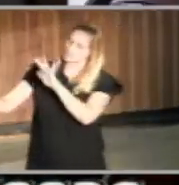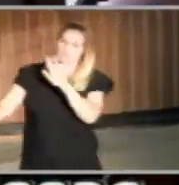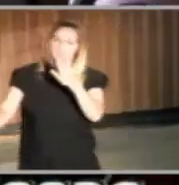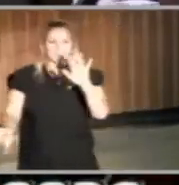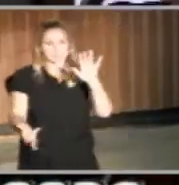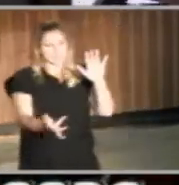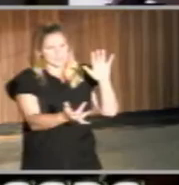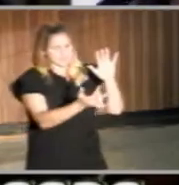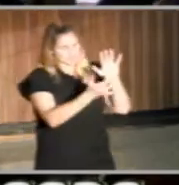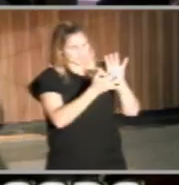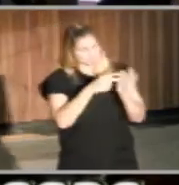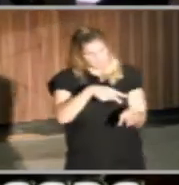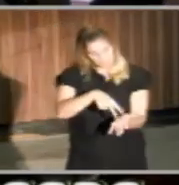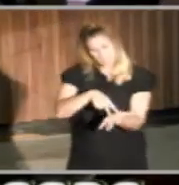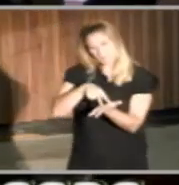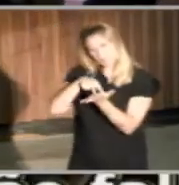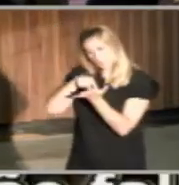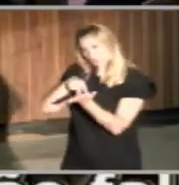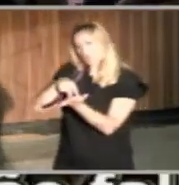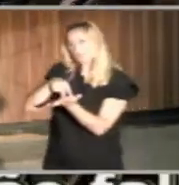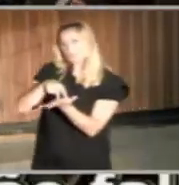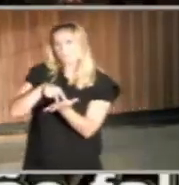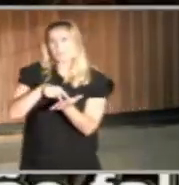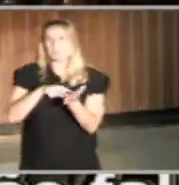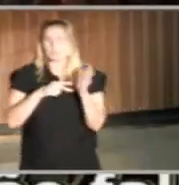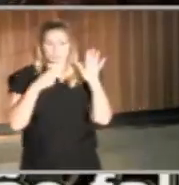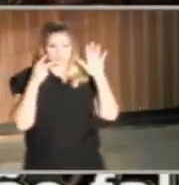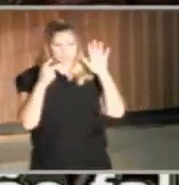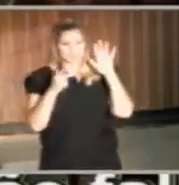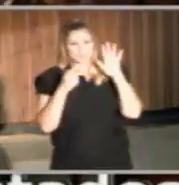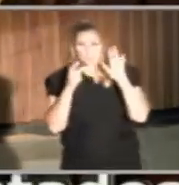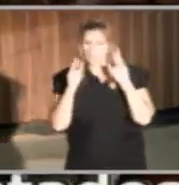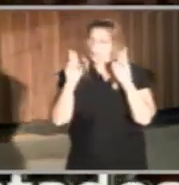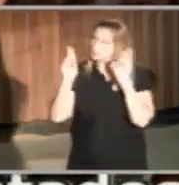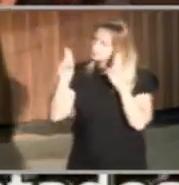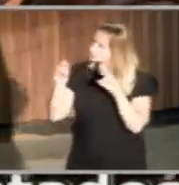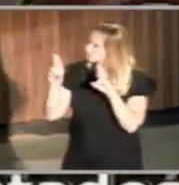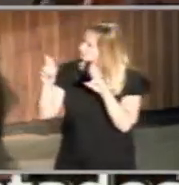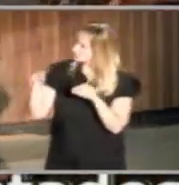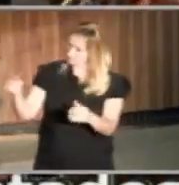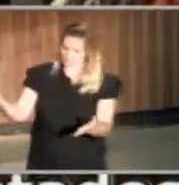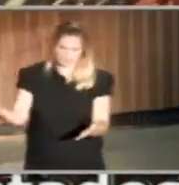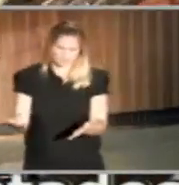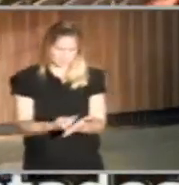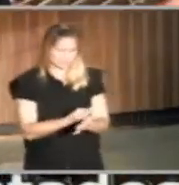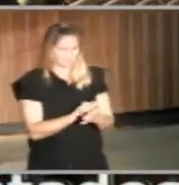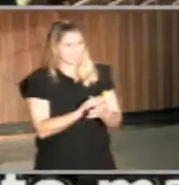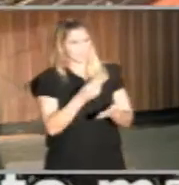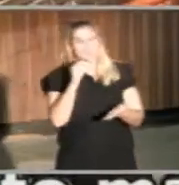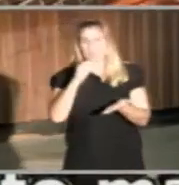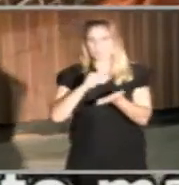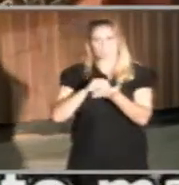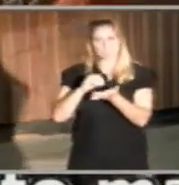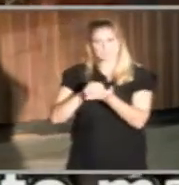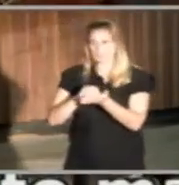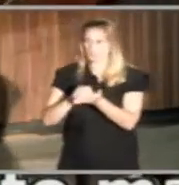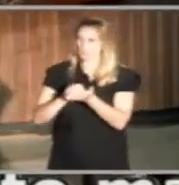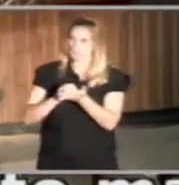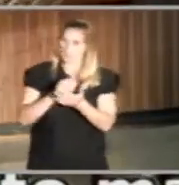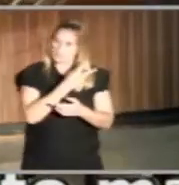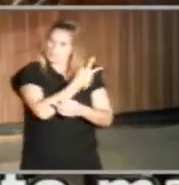Jesus. Firme nas promessas que não vão falhar. Venço as tempestades